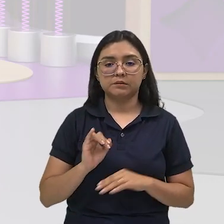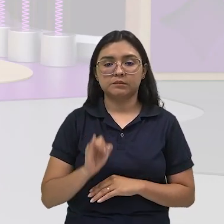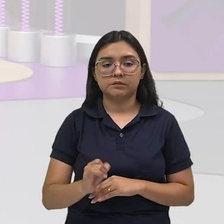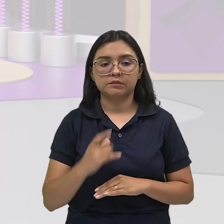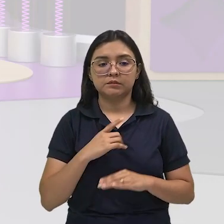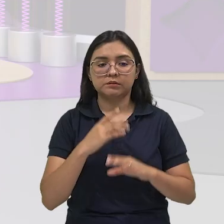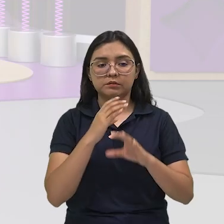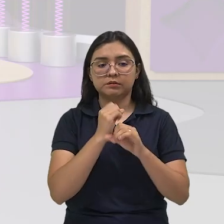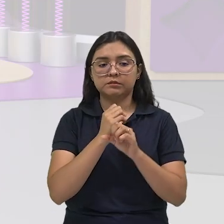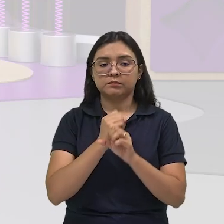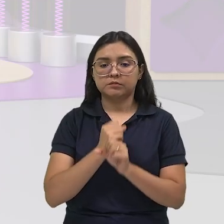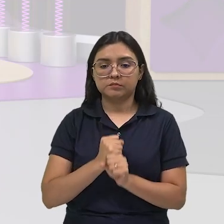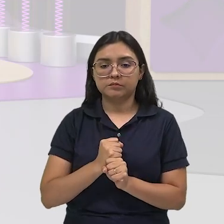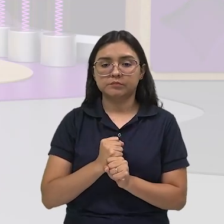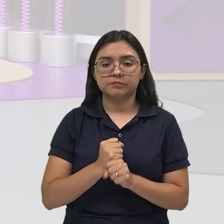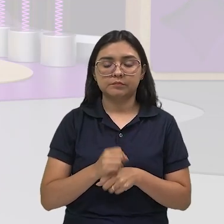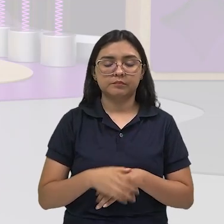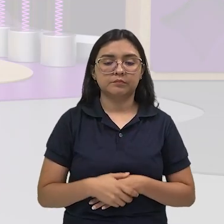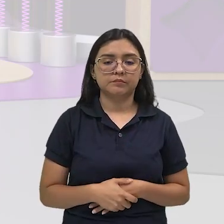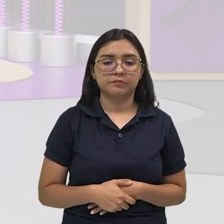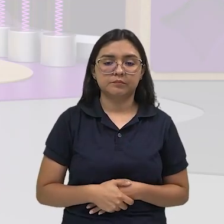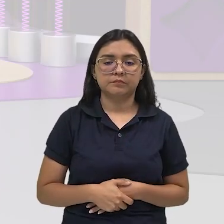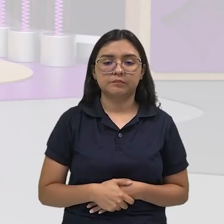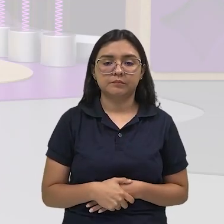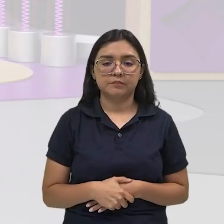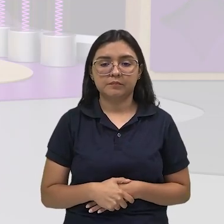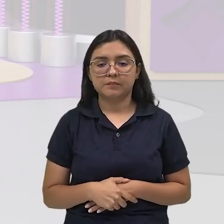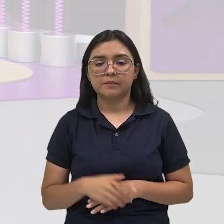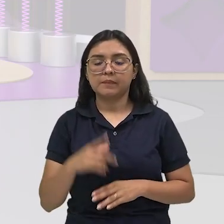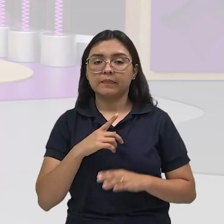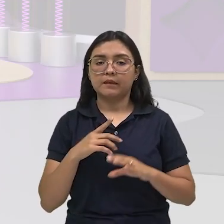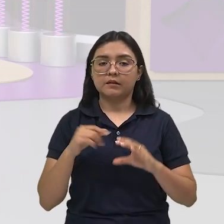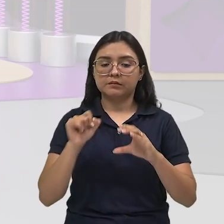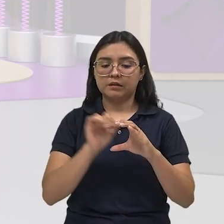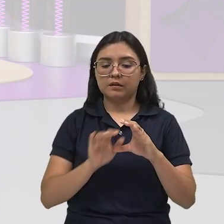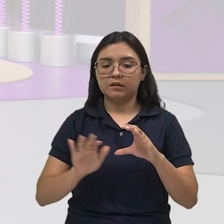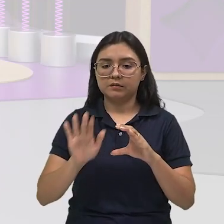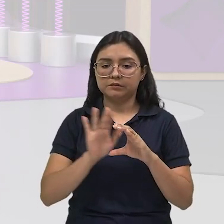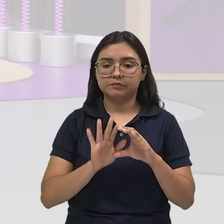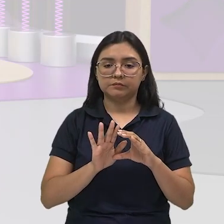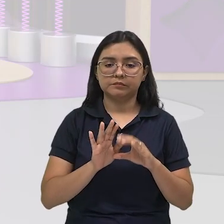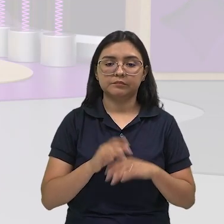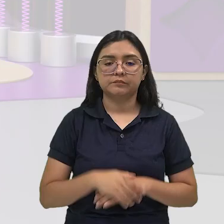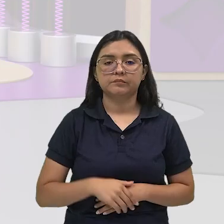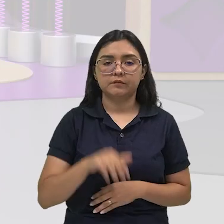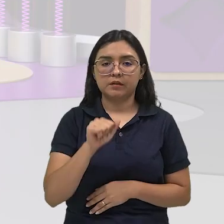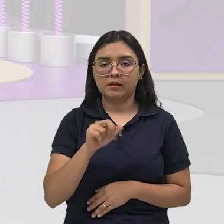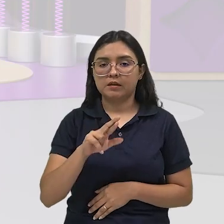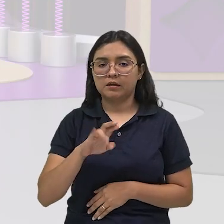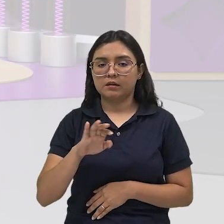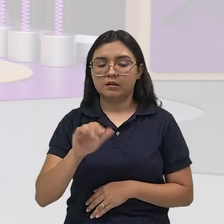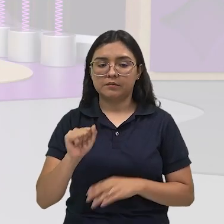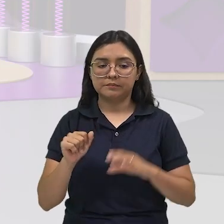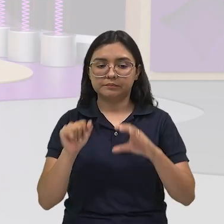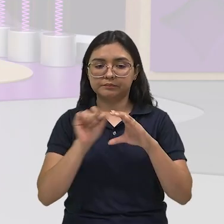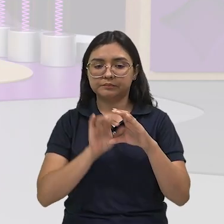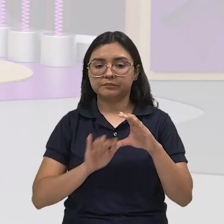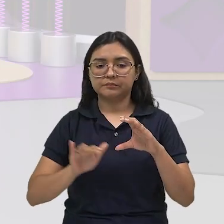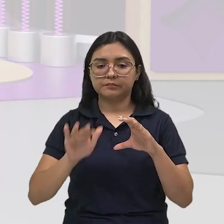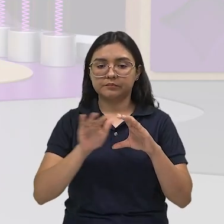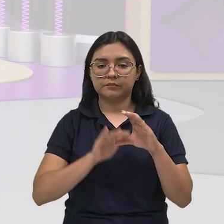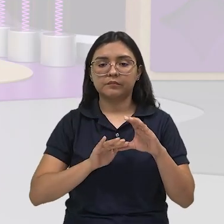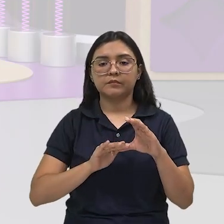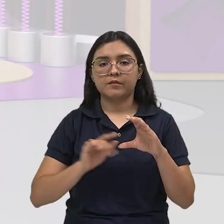estiver calculando a área do círculo, ó, área, a unidade vai